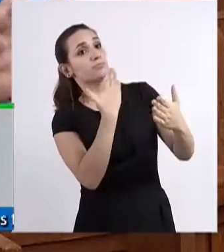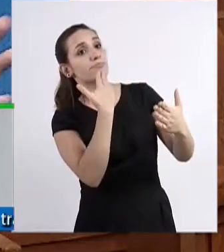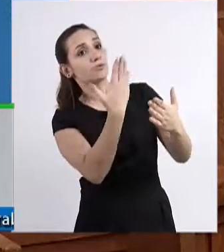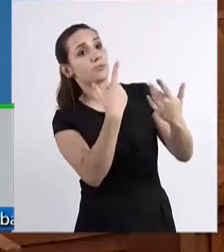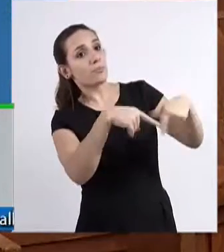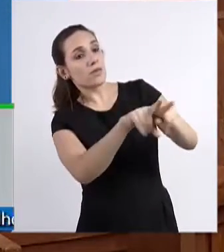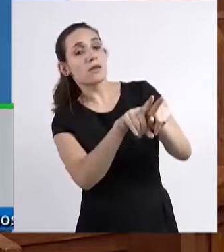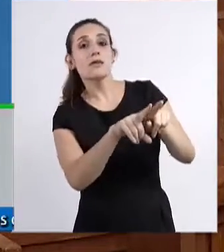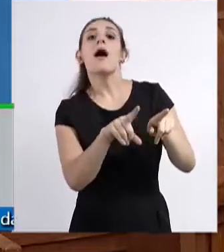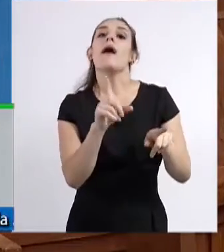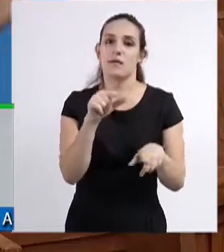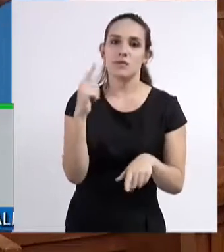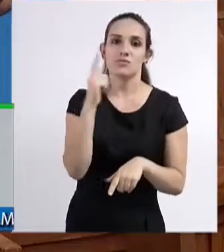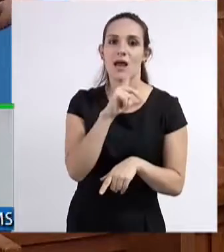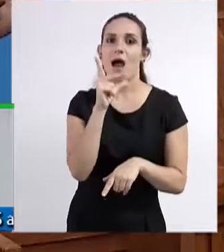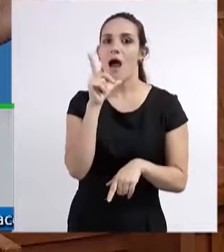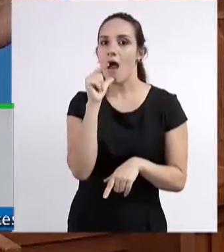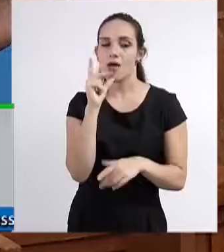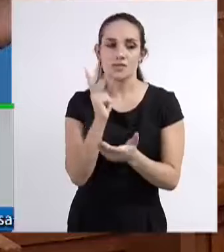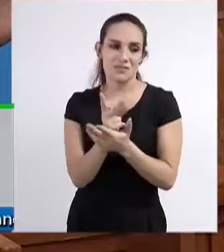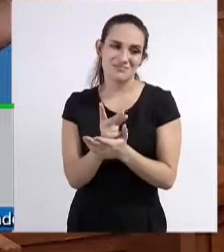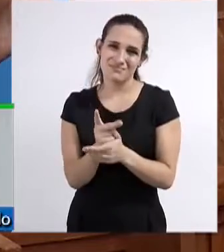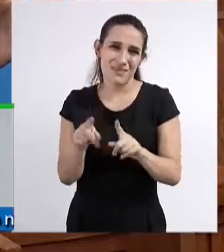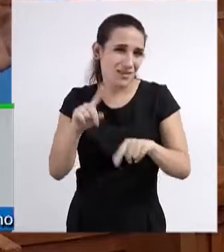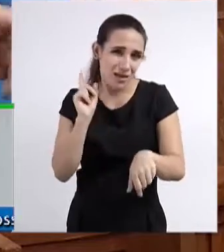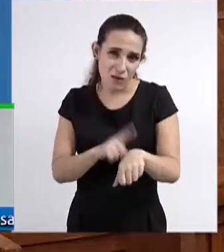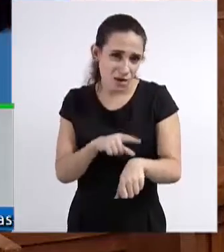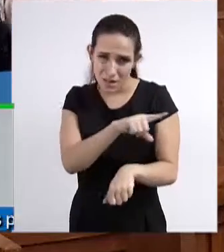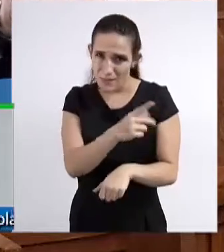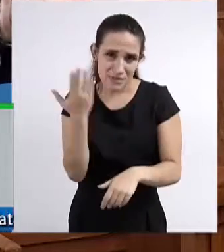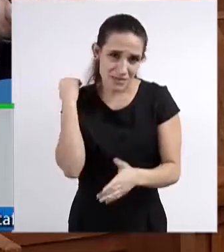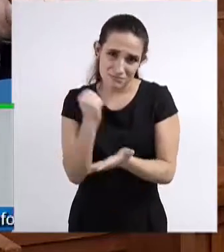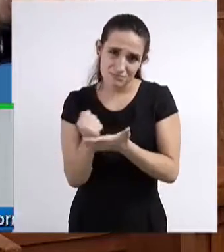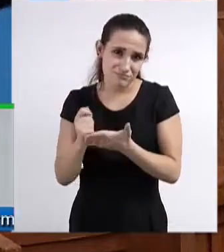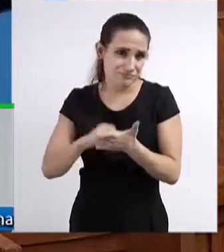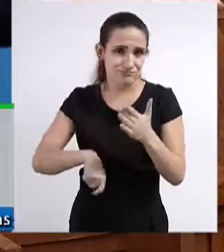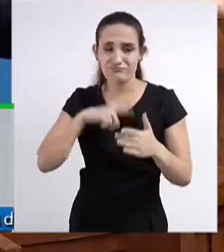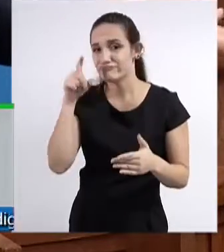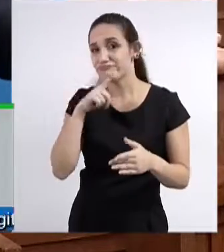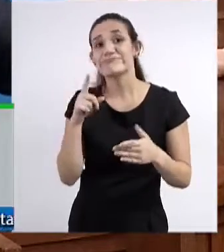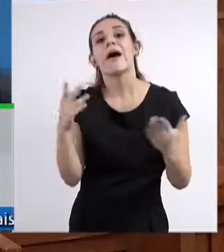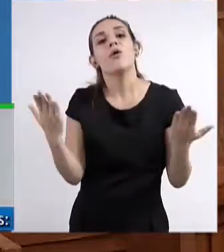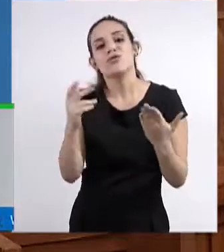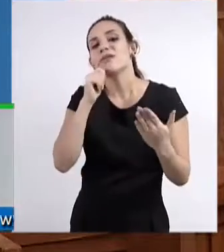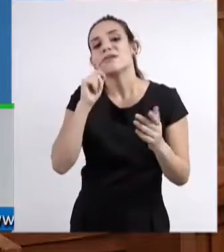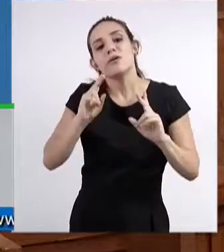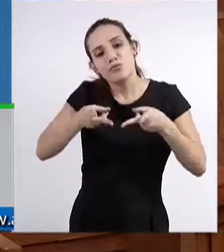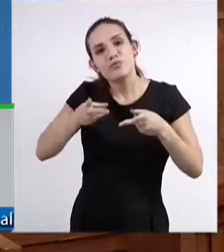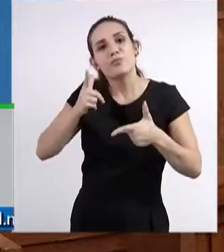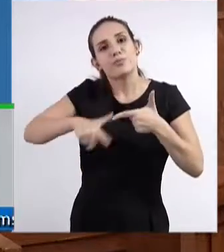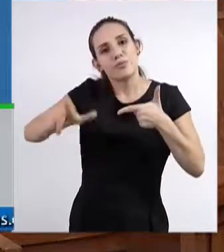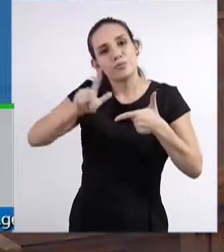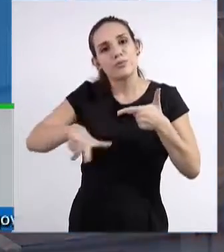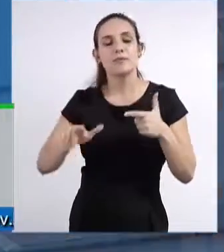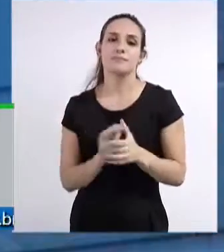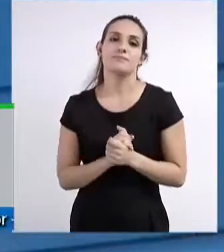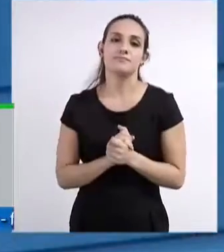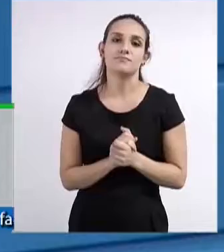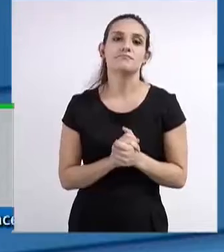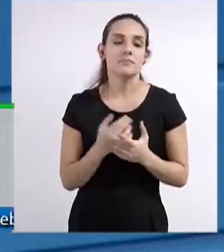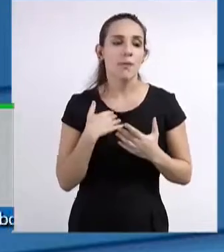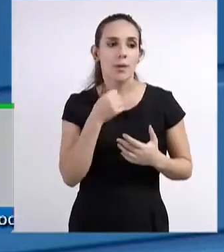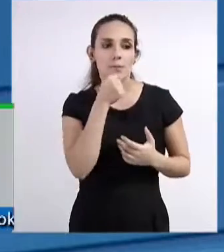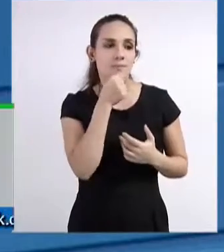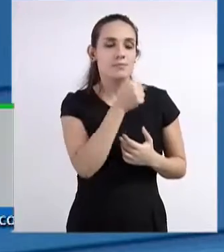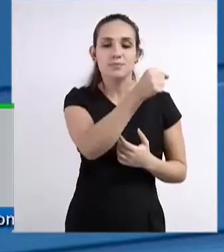empresa fornecendo água. Na época não avançou, não é? Mas o problema persiste. Eu passo a palavra a Vossa Excelência. Deputado